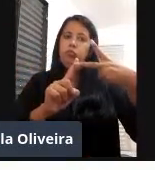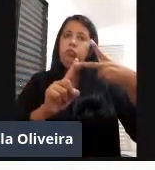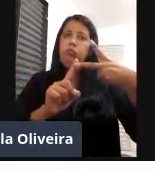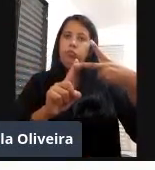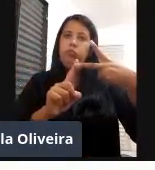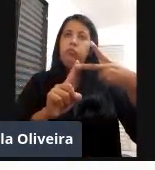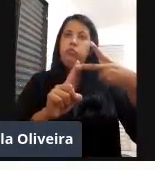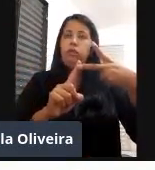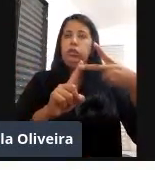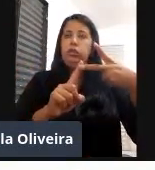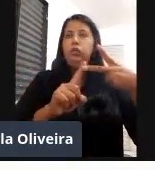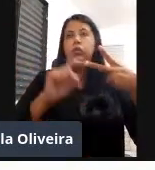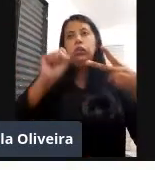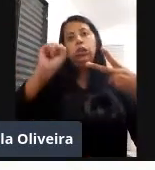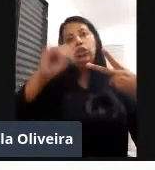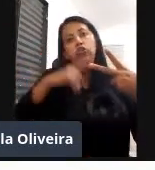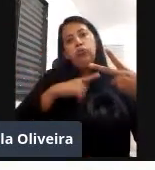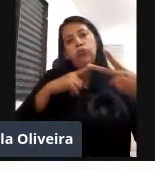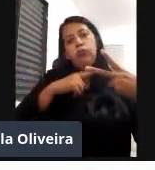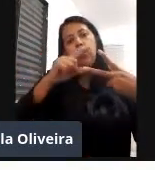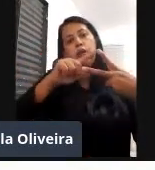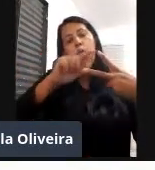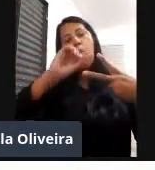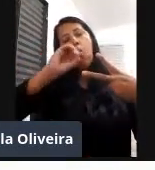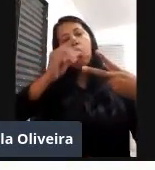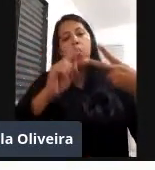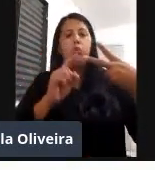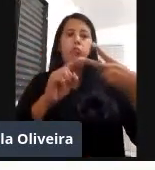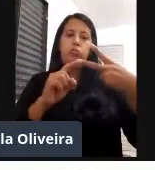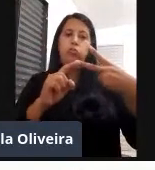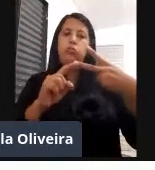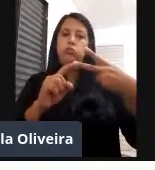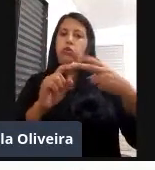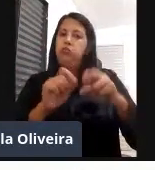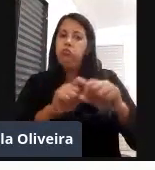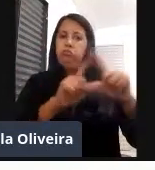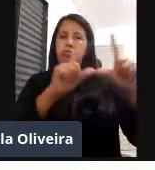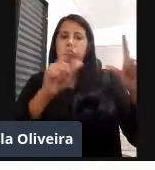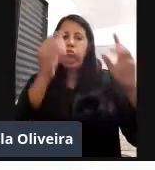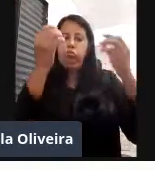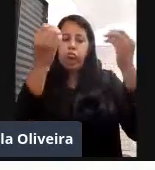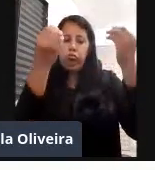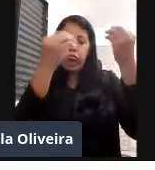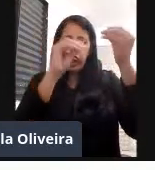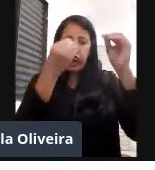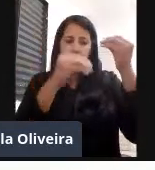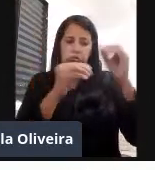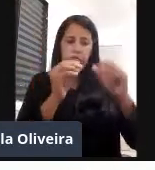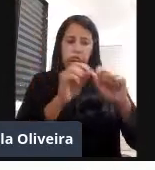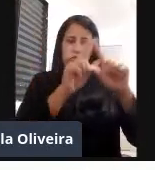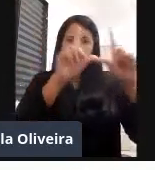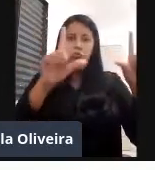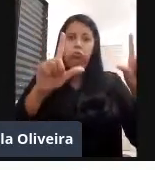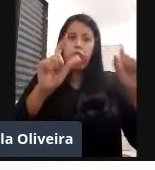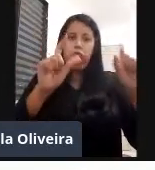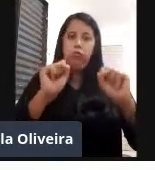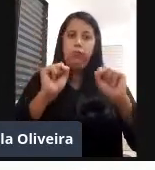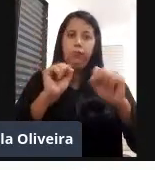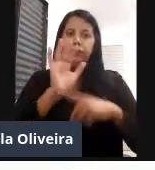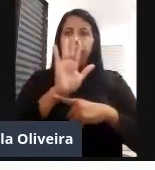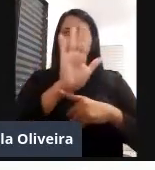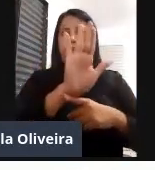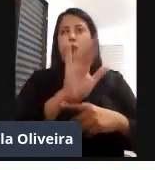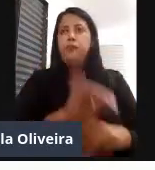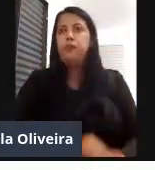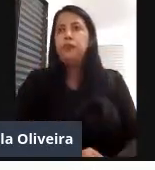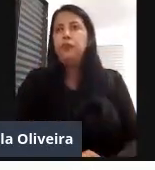se tiver um, ou se tiver o outro, ou se tiver os dois, ele vai trazer para mim, tá? Então, os resultados